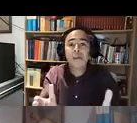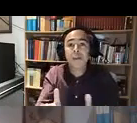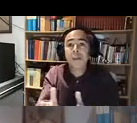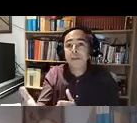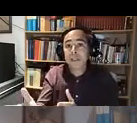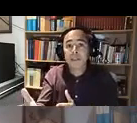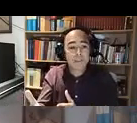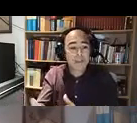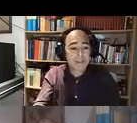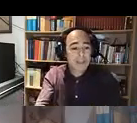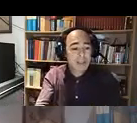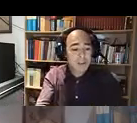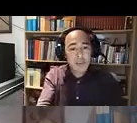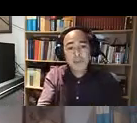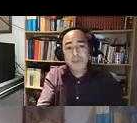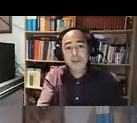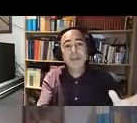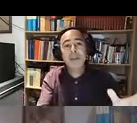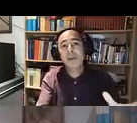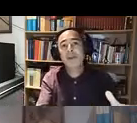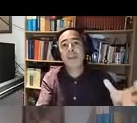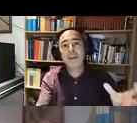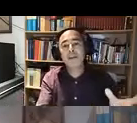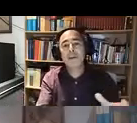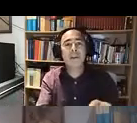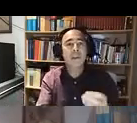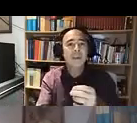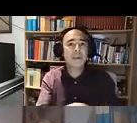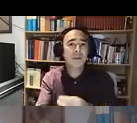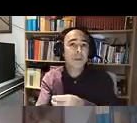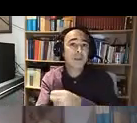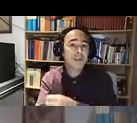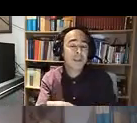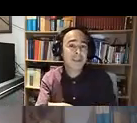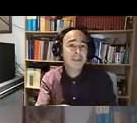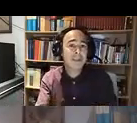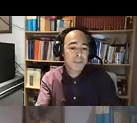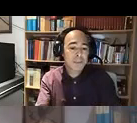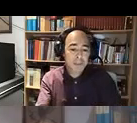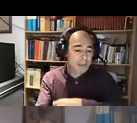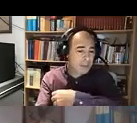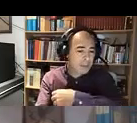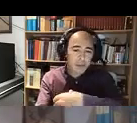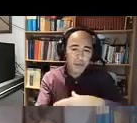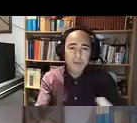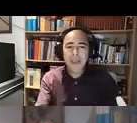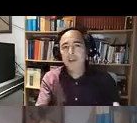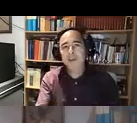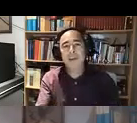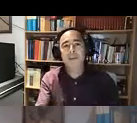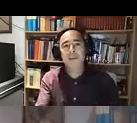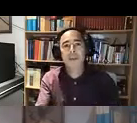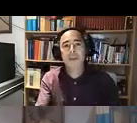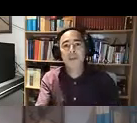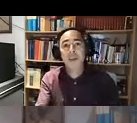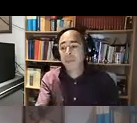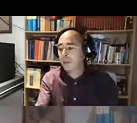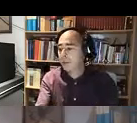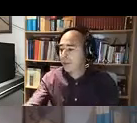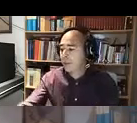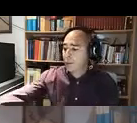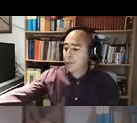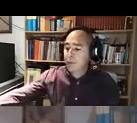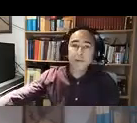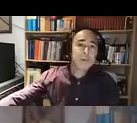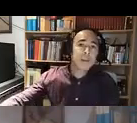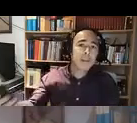enfim toda essa logística feita com a empresa não podemos fazer nosso trabalho não só a partir ou desde casa mas também onde quer que nós tiramos por que